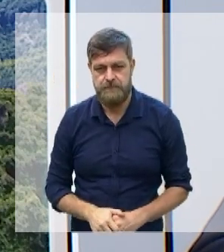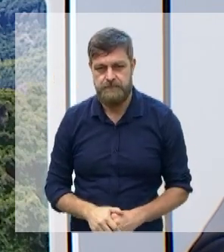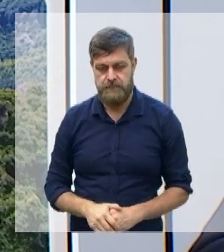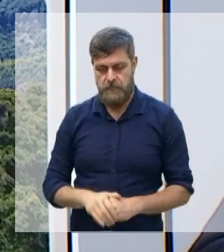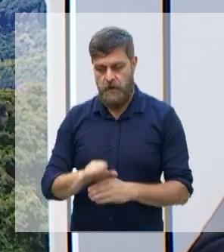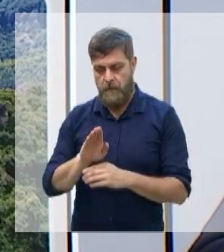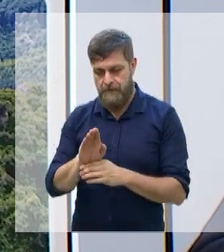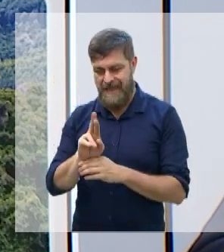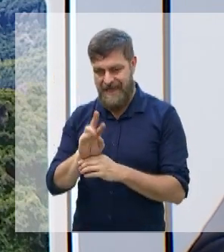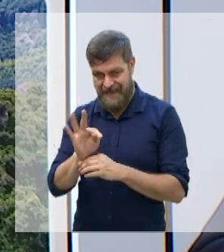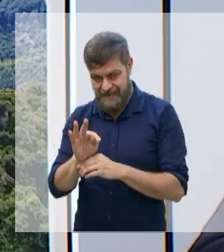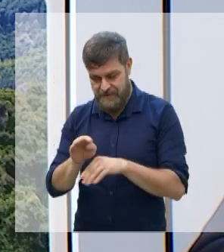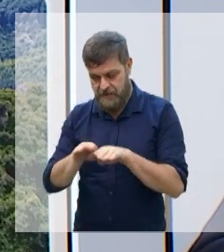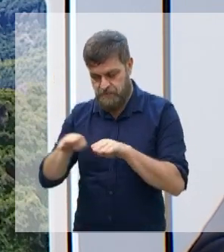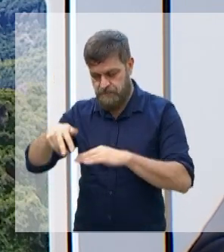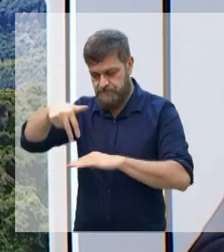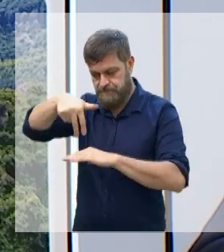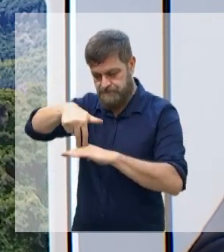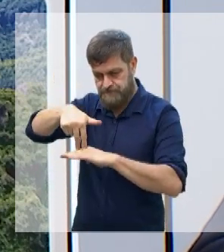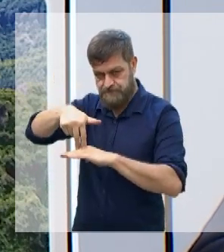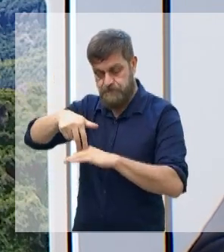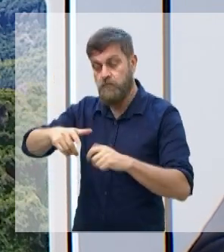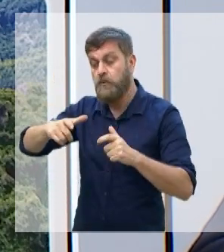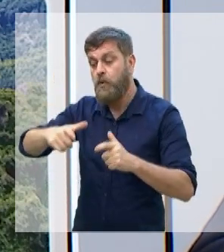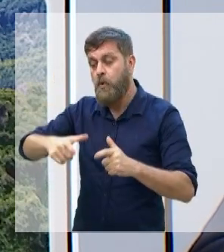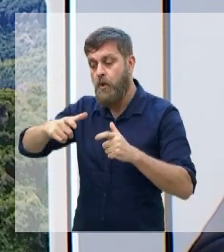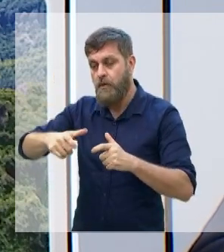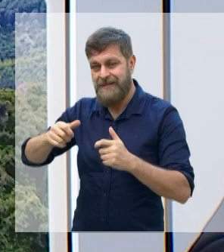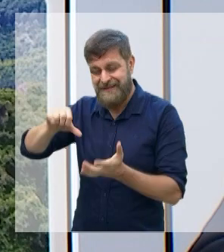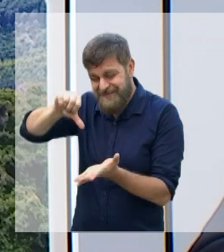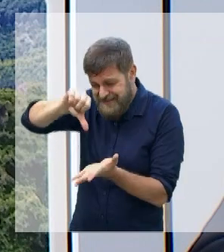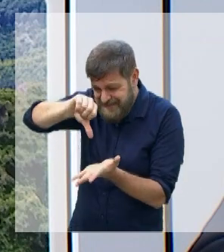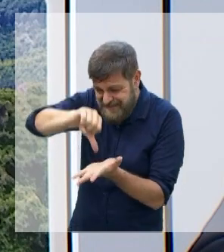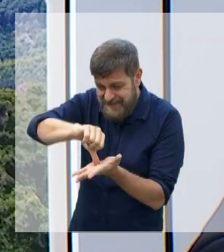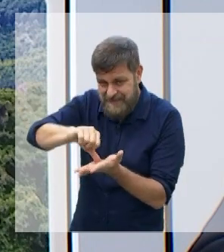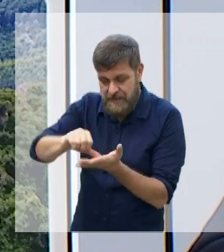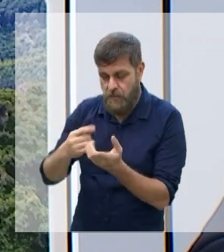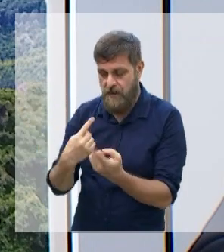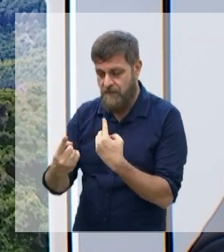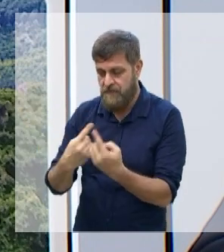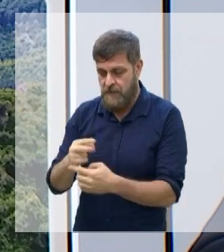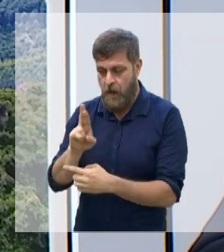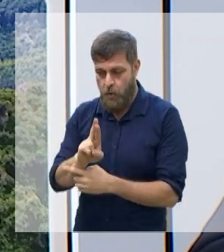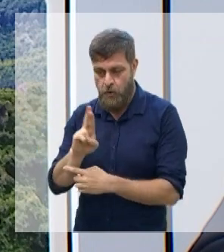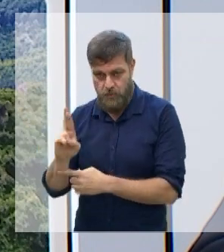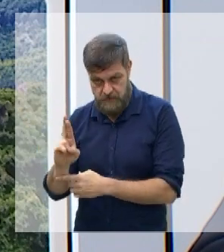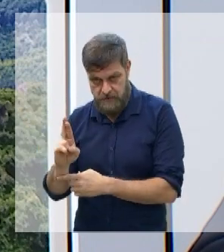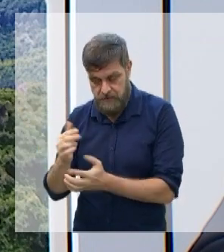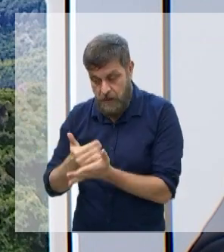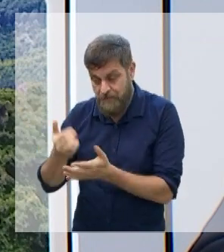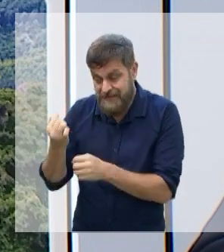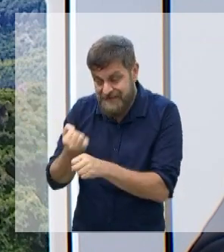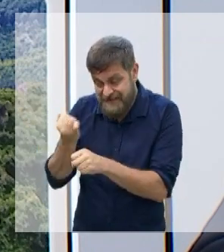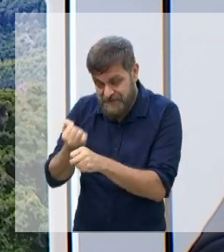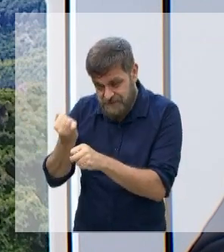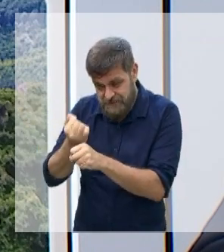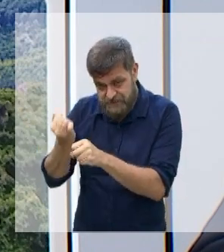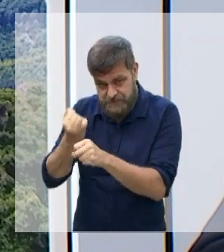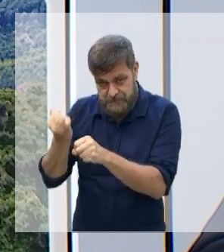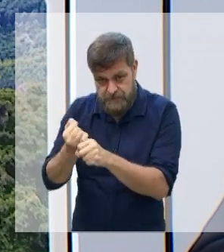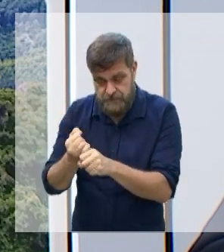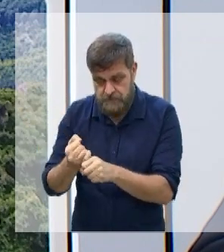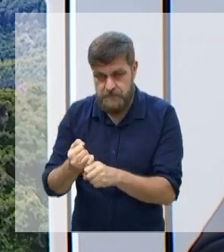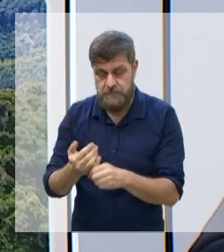brt ele vai ficar localizado no eixo central da avenida ruy rodrigues ele está começando as obras agora em